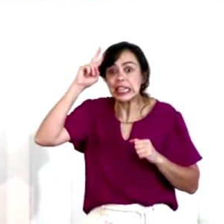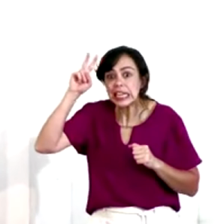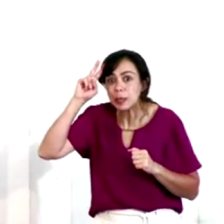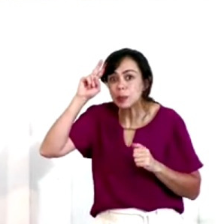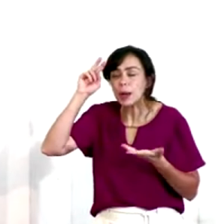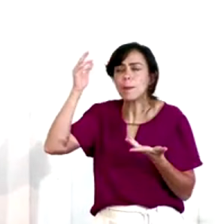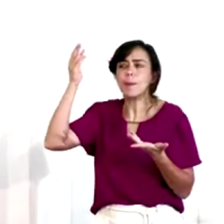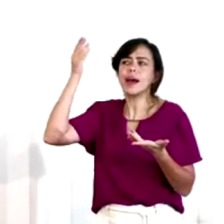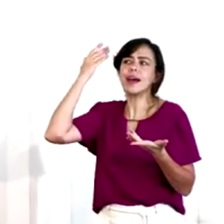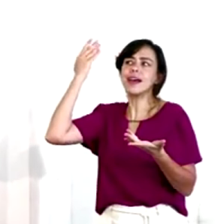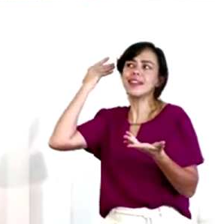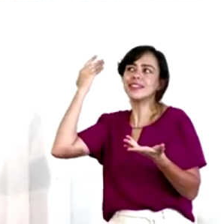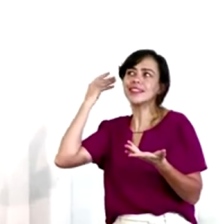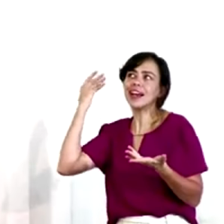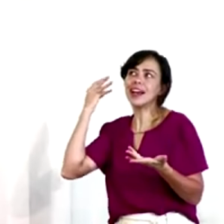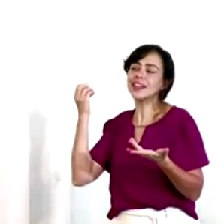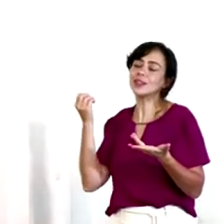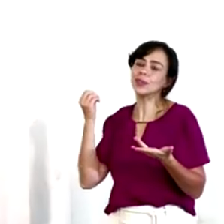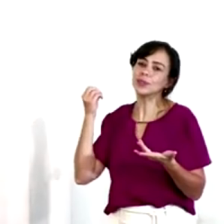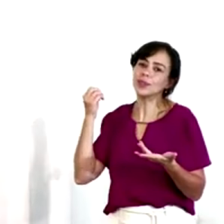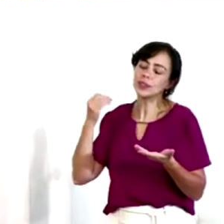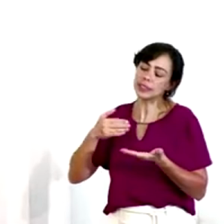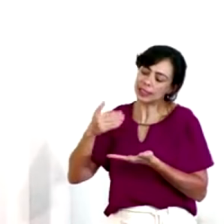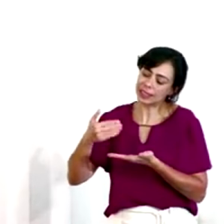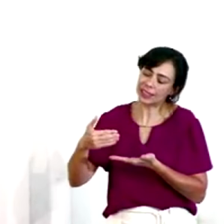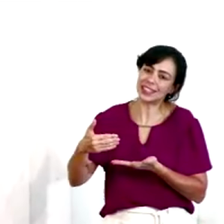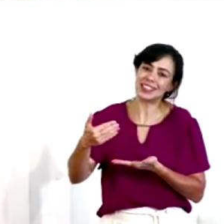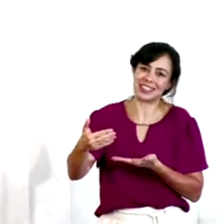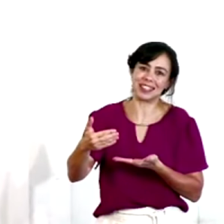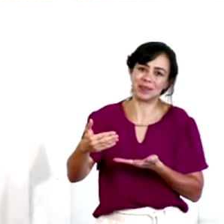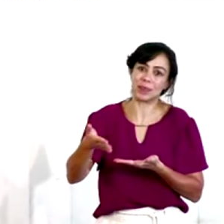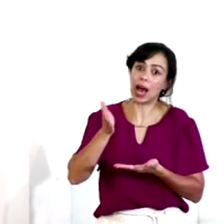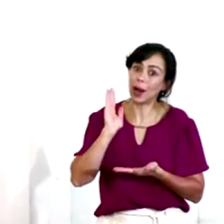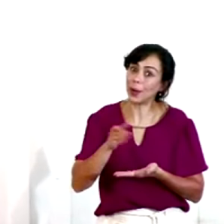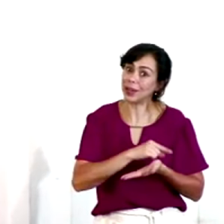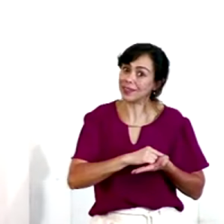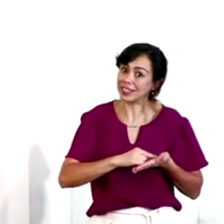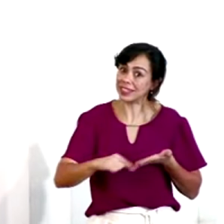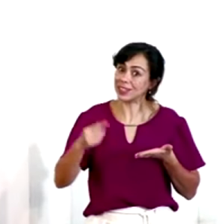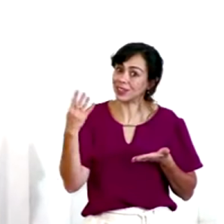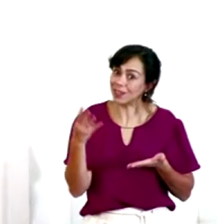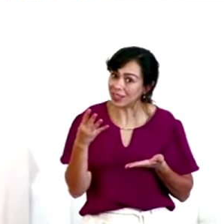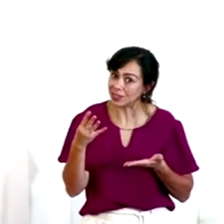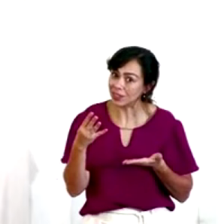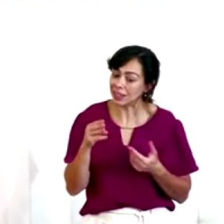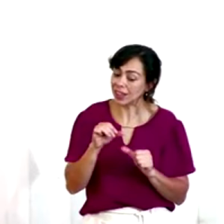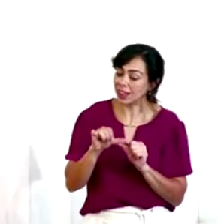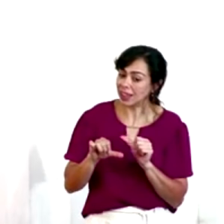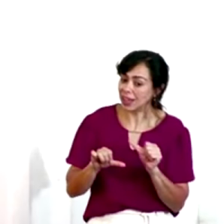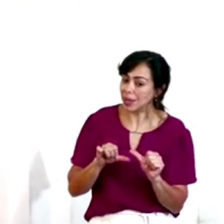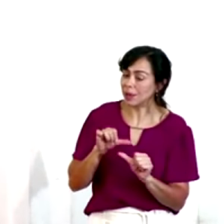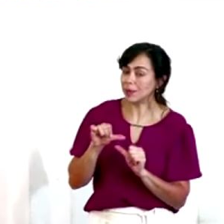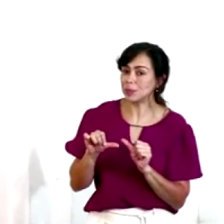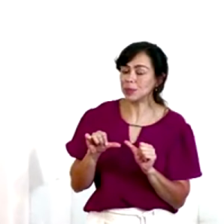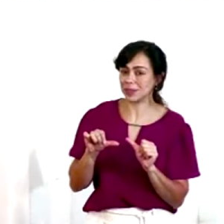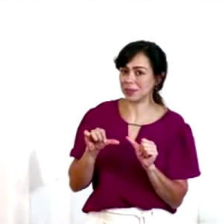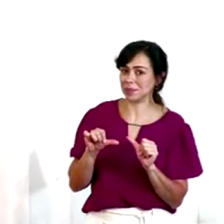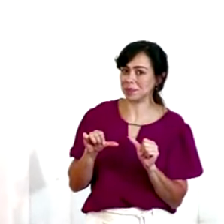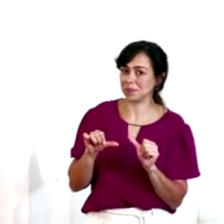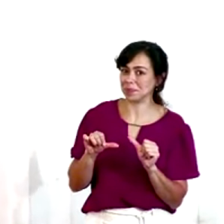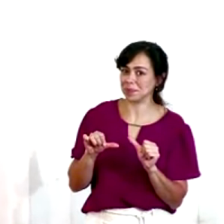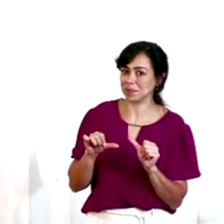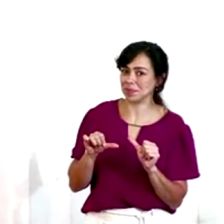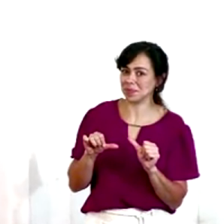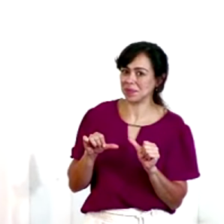toma um outro movimento dentro do Salmo. O versículo de número 4 nos traz